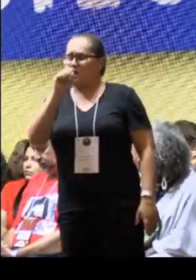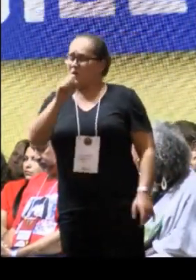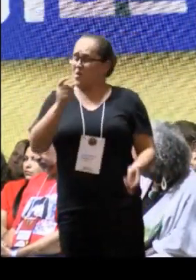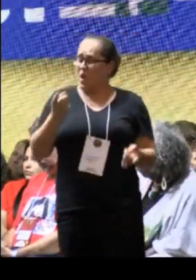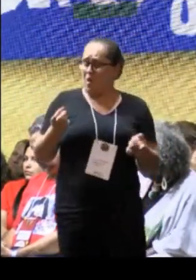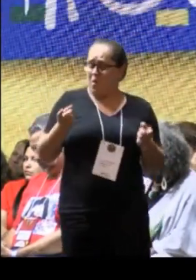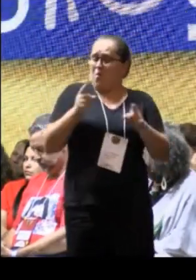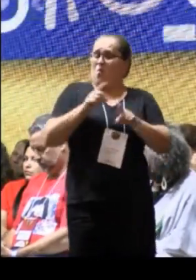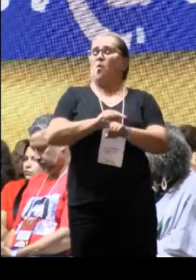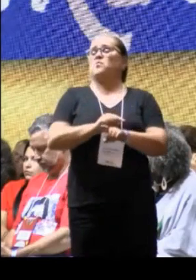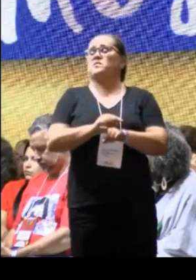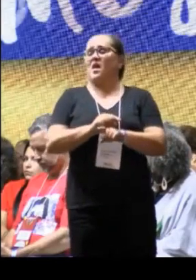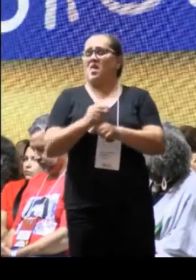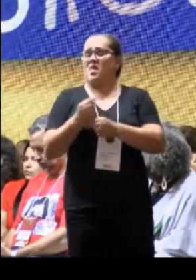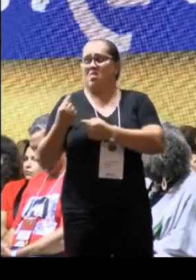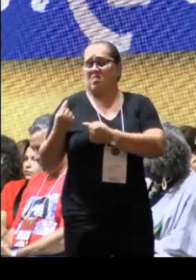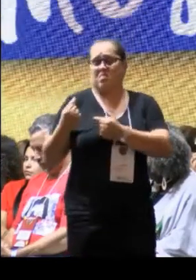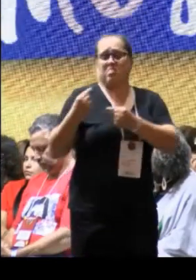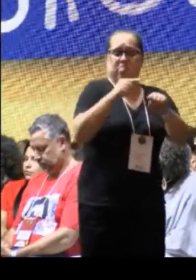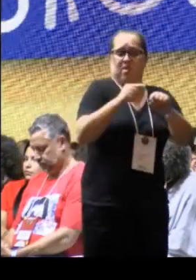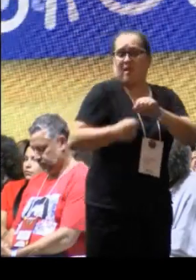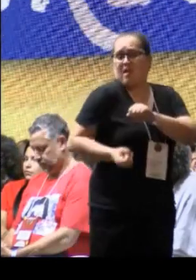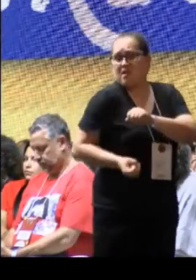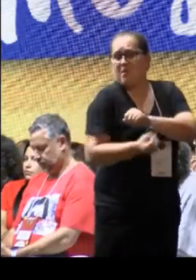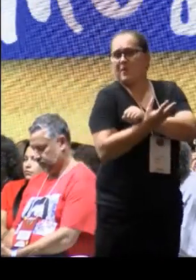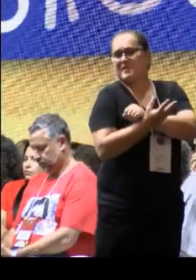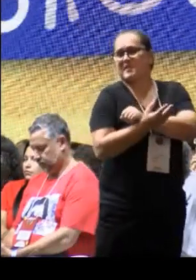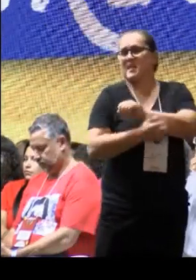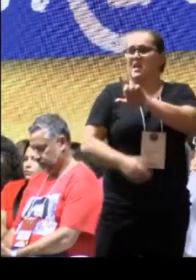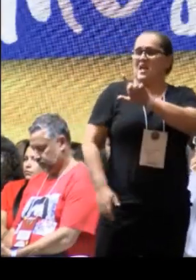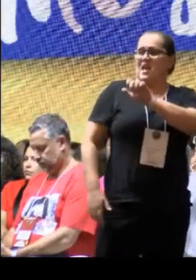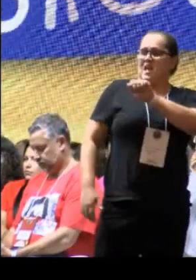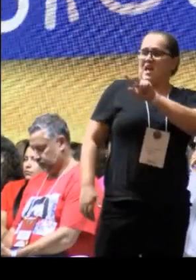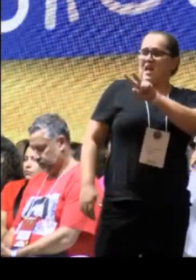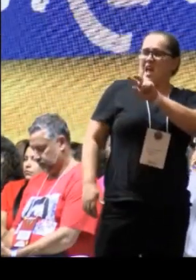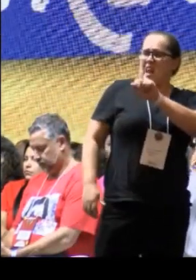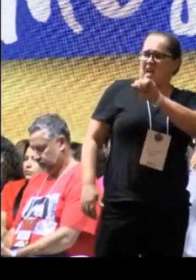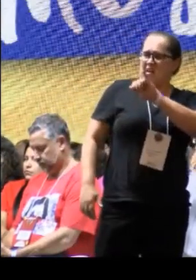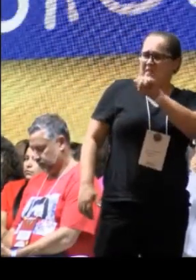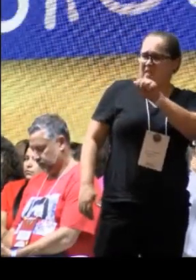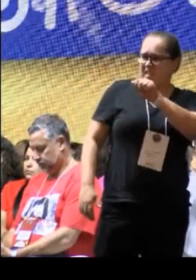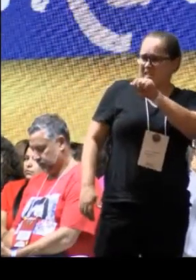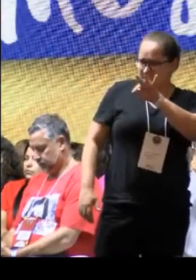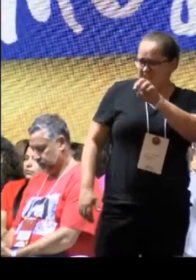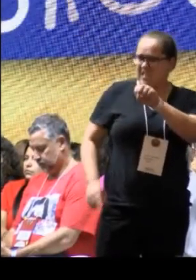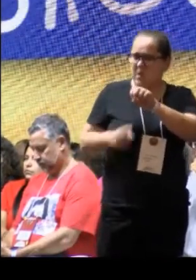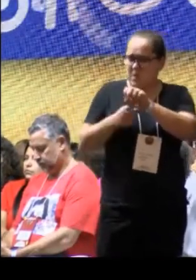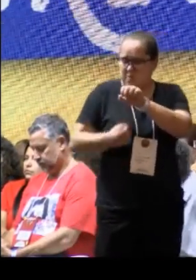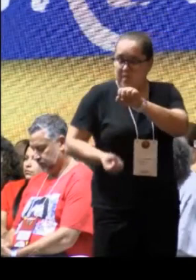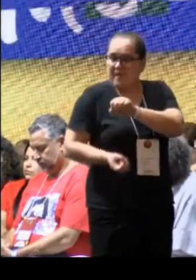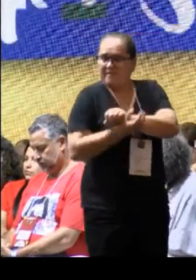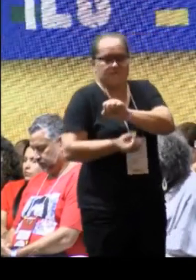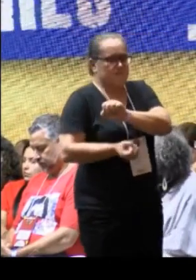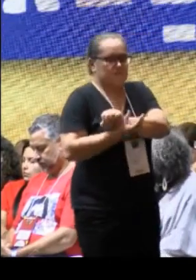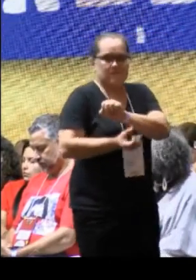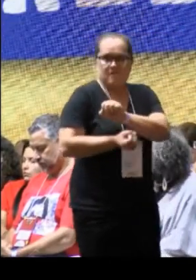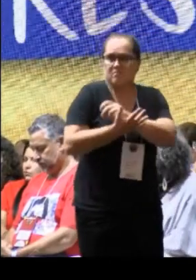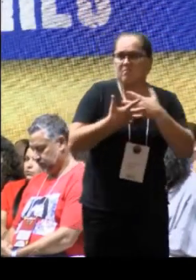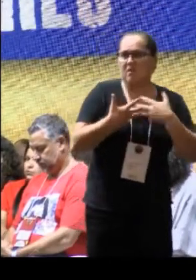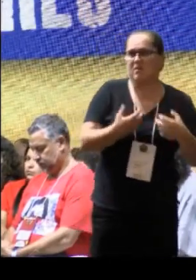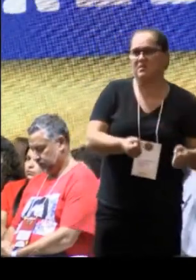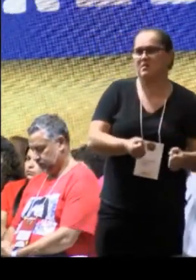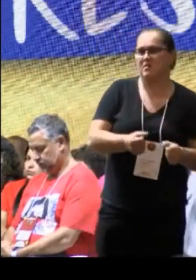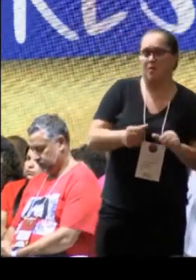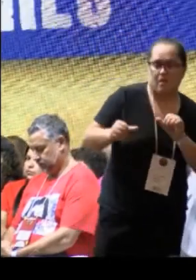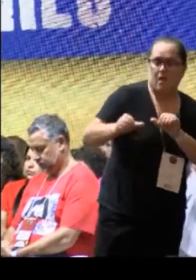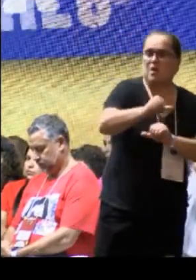de combater a impunidade e a corrupção, a Lava Jato corrompeu-se, corrompeu o processo eleitoral e uma parte